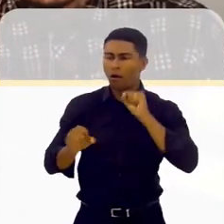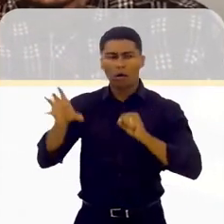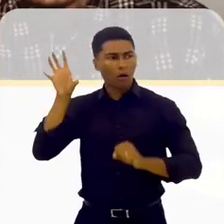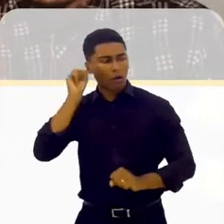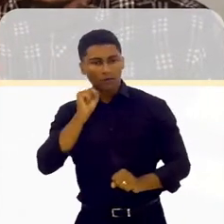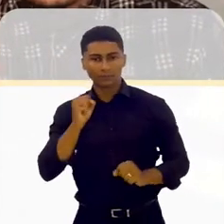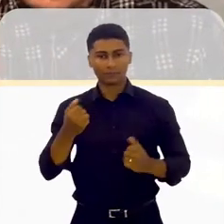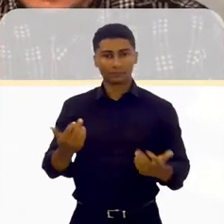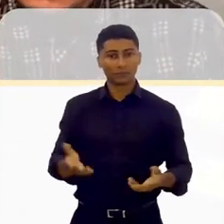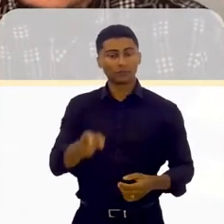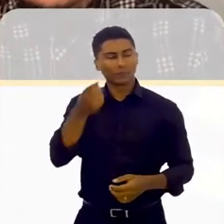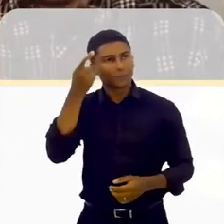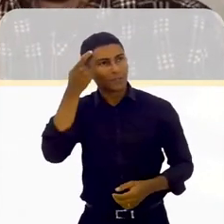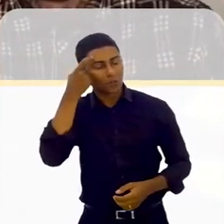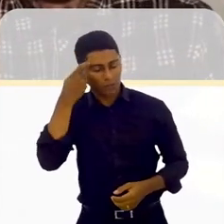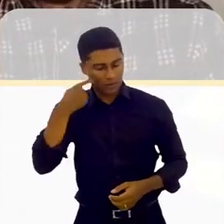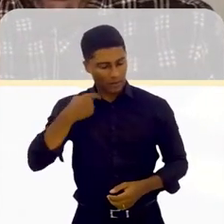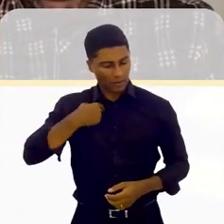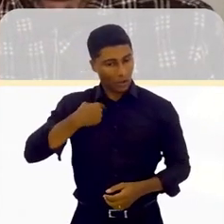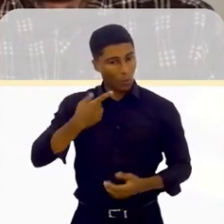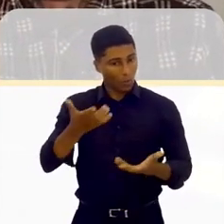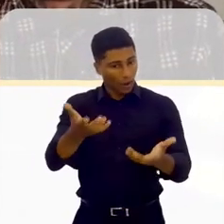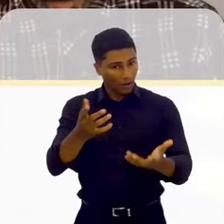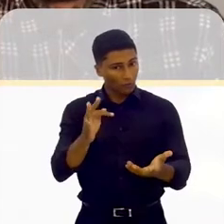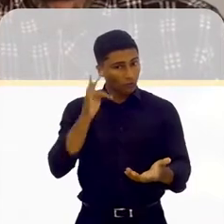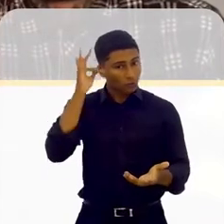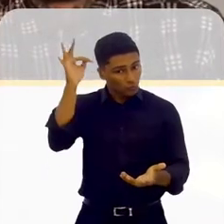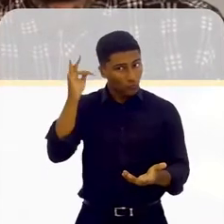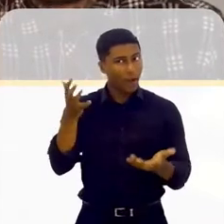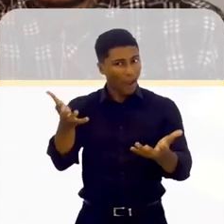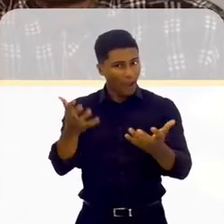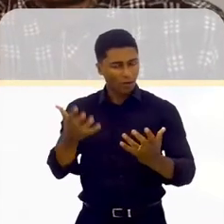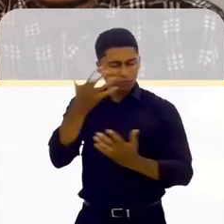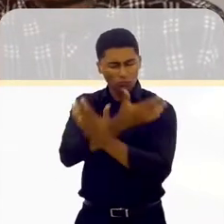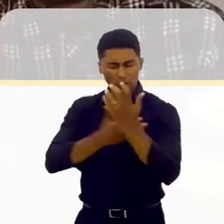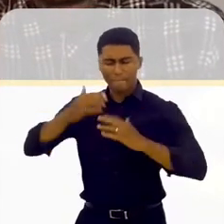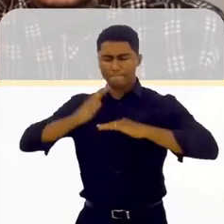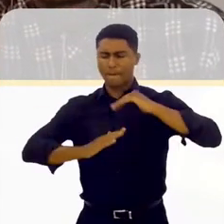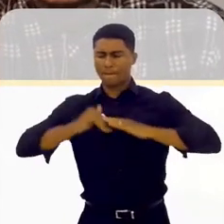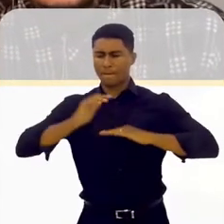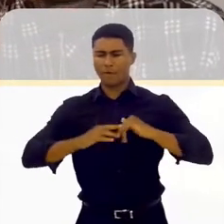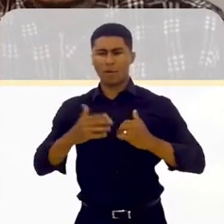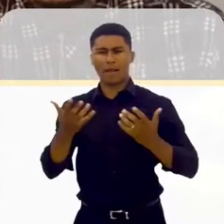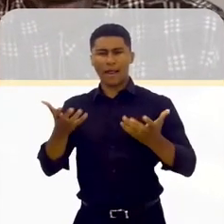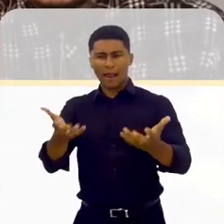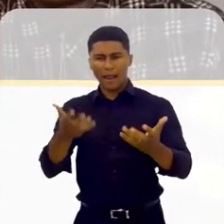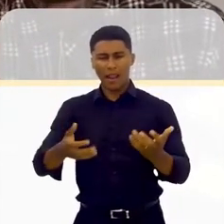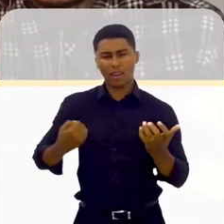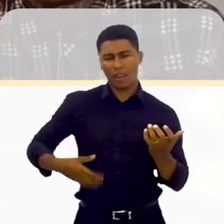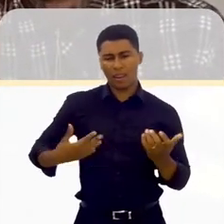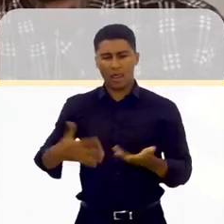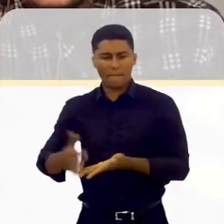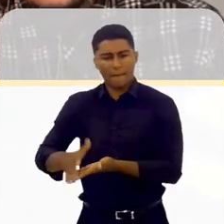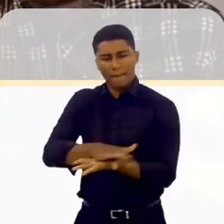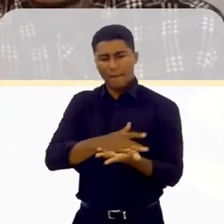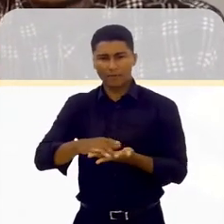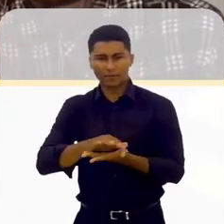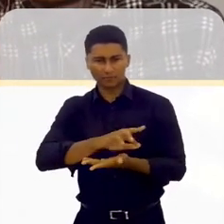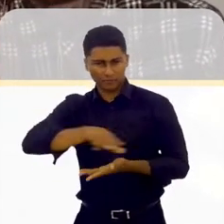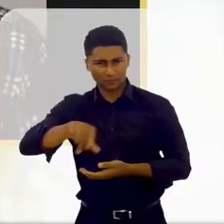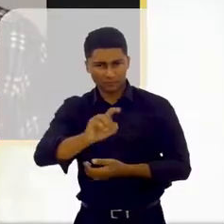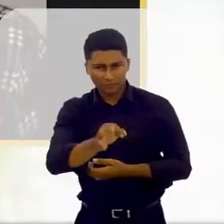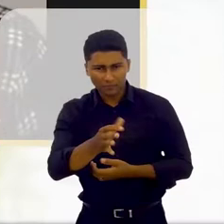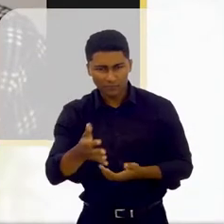a ideia de que você um dia queria estar ali, Sim, tocando sim. para outras famílias, para outras Sim.